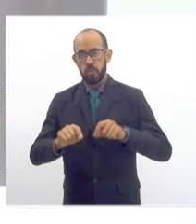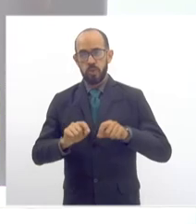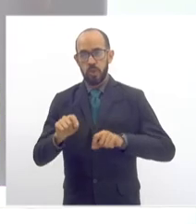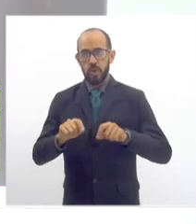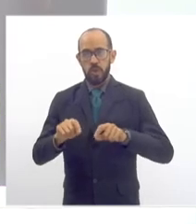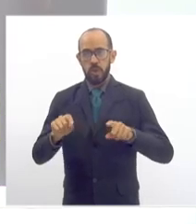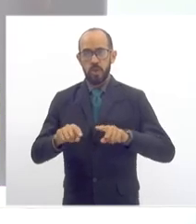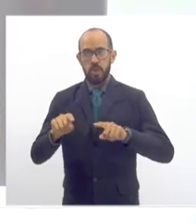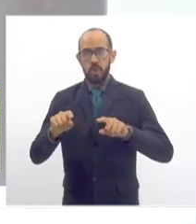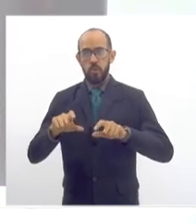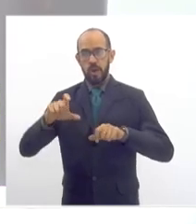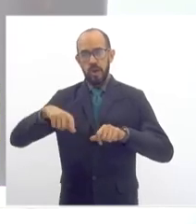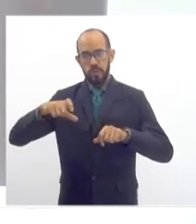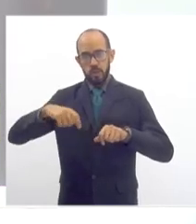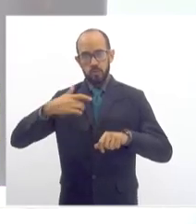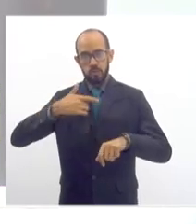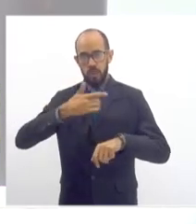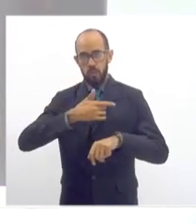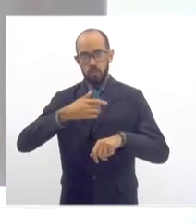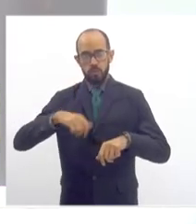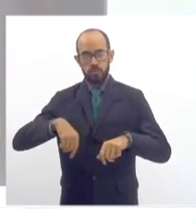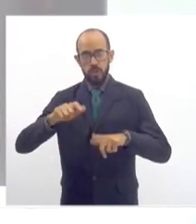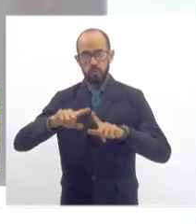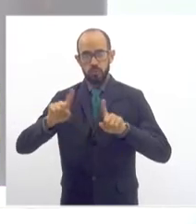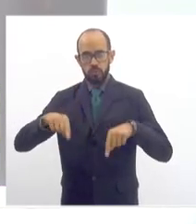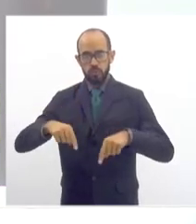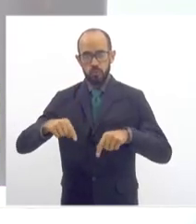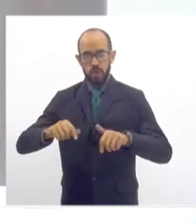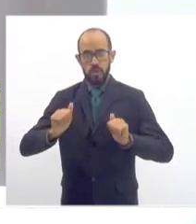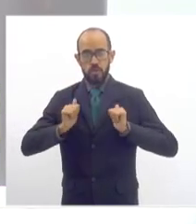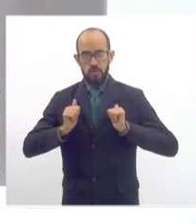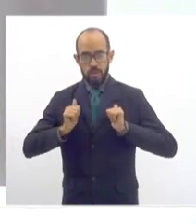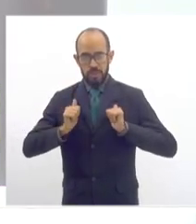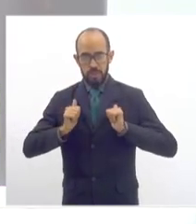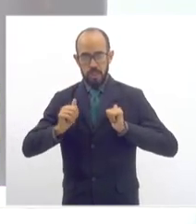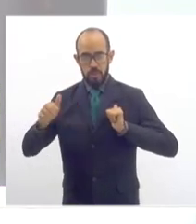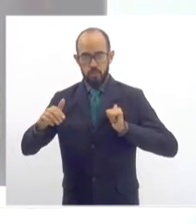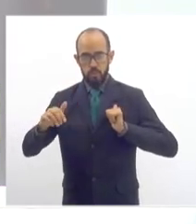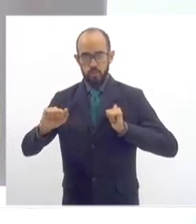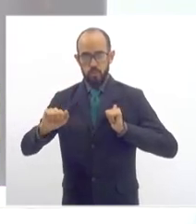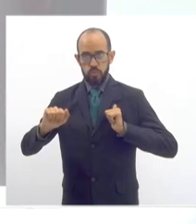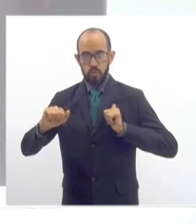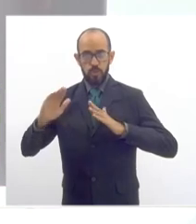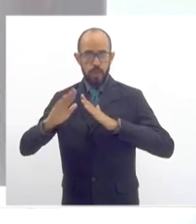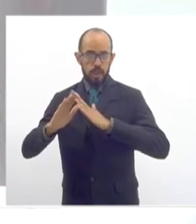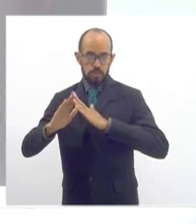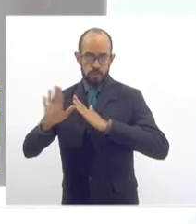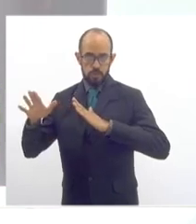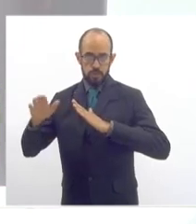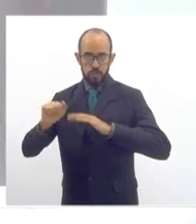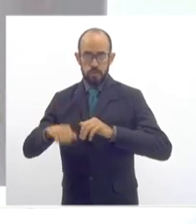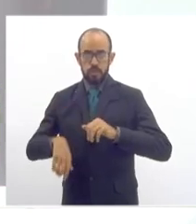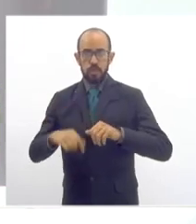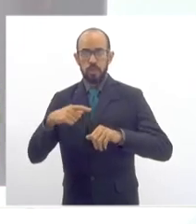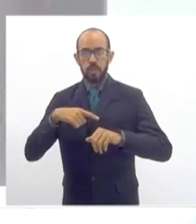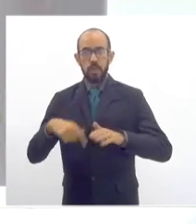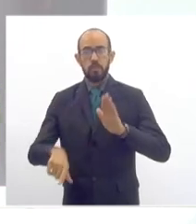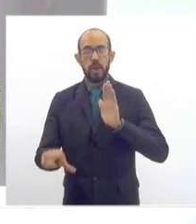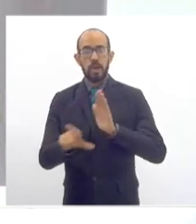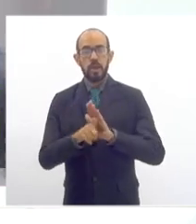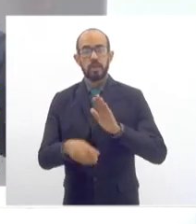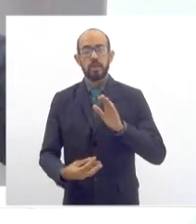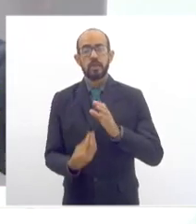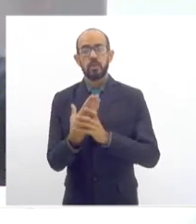Ah. Existe hoje uma lei em vigor que criou o auxílio saúde para os aposentados. É a lei